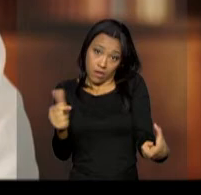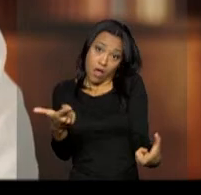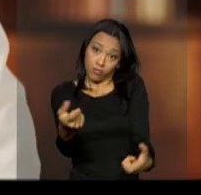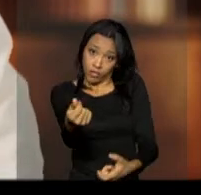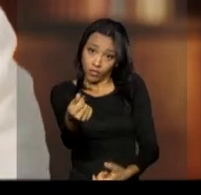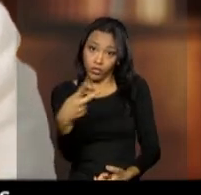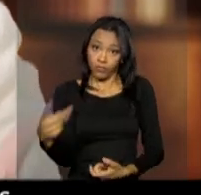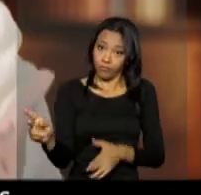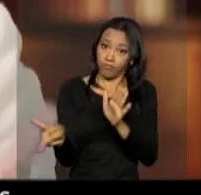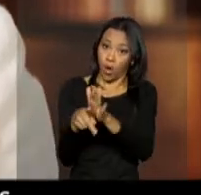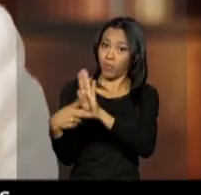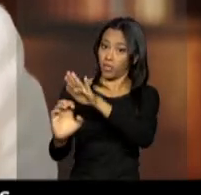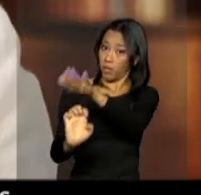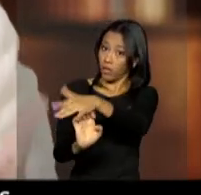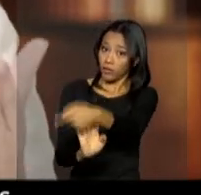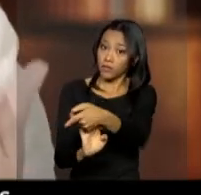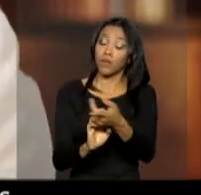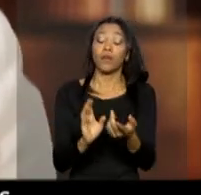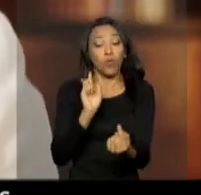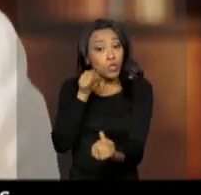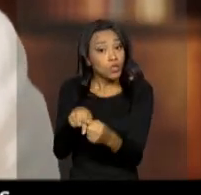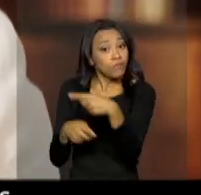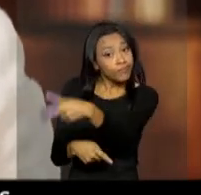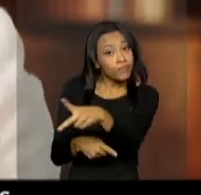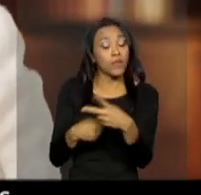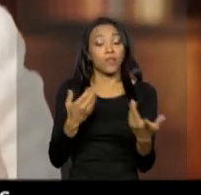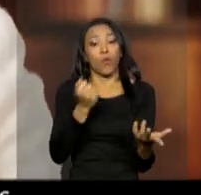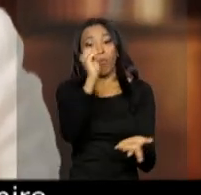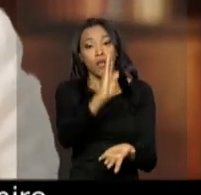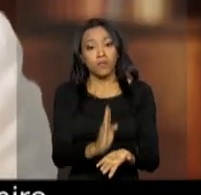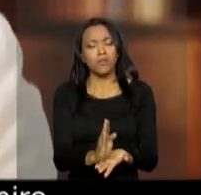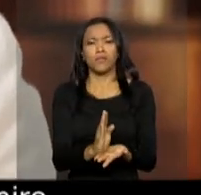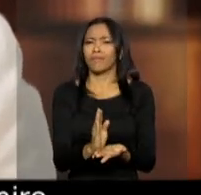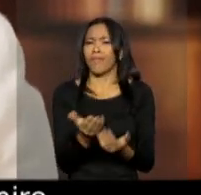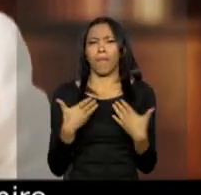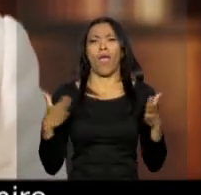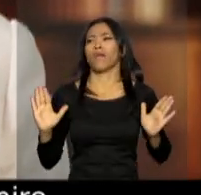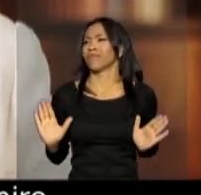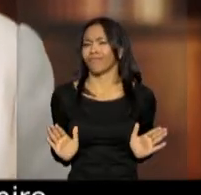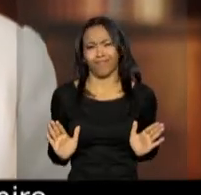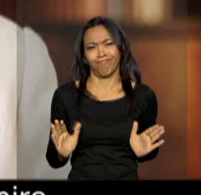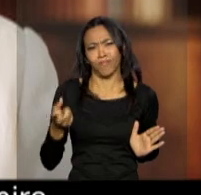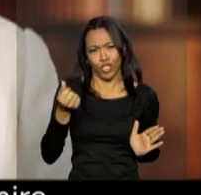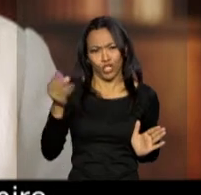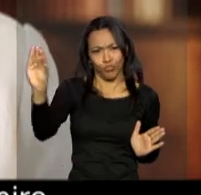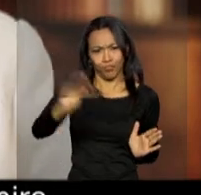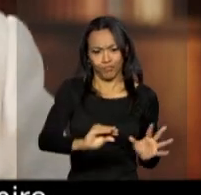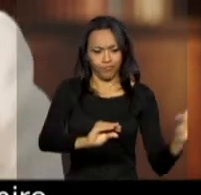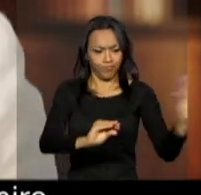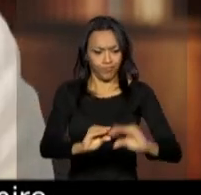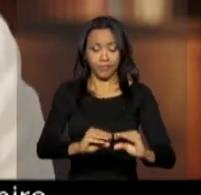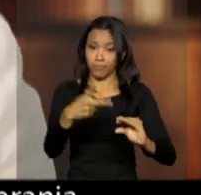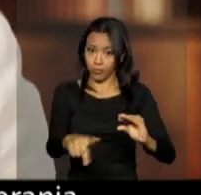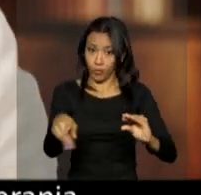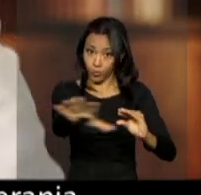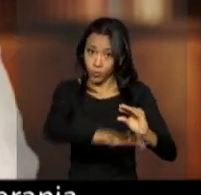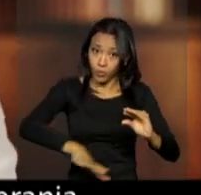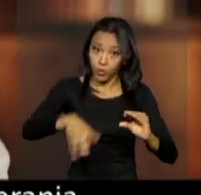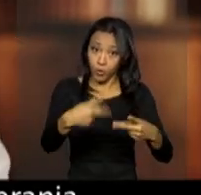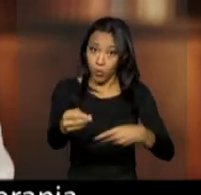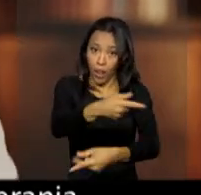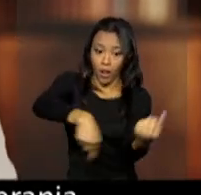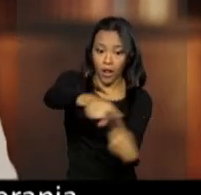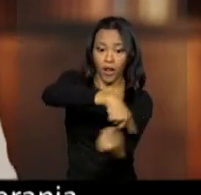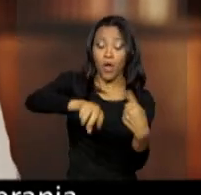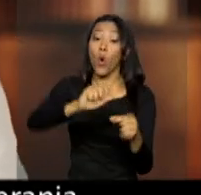investimentos. O Brasil é e continuará sendo um país aberto ao investimento nacional ou estrangeiro, que